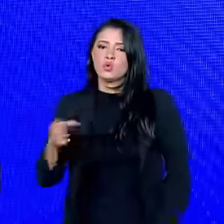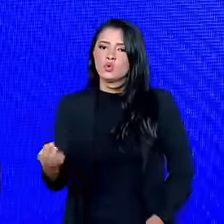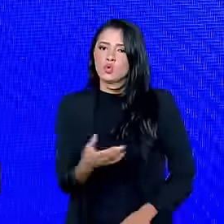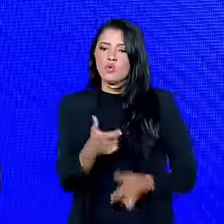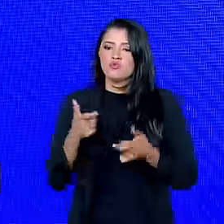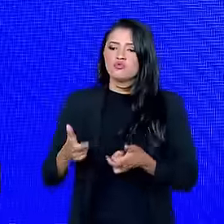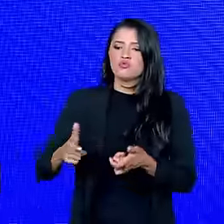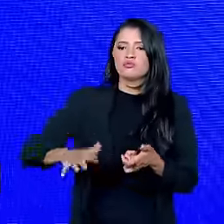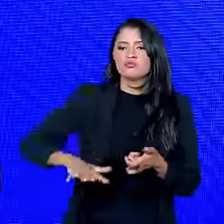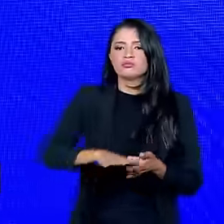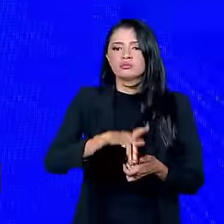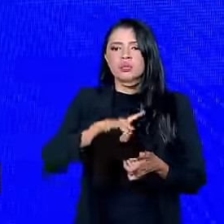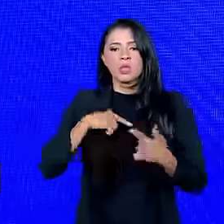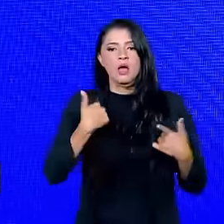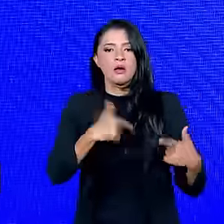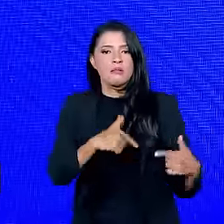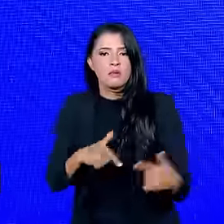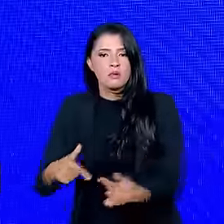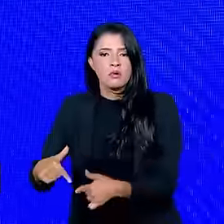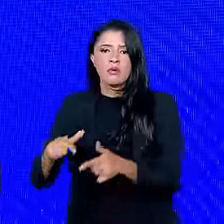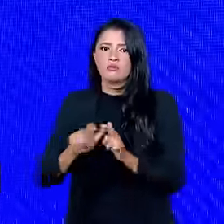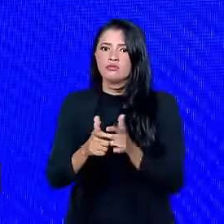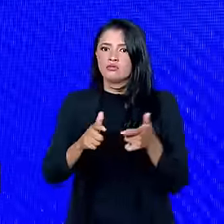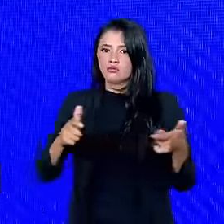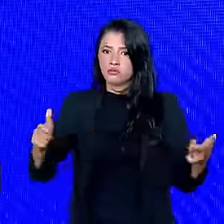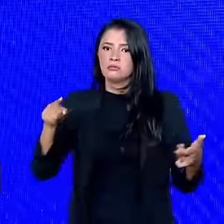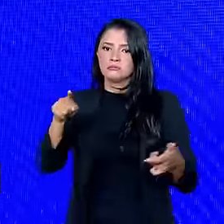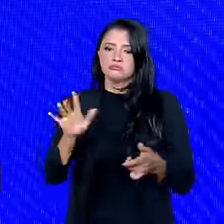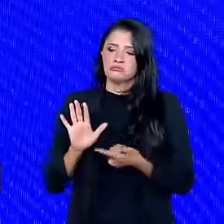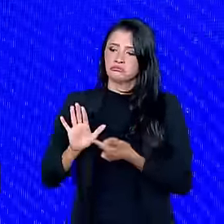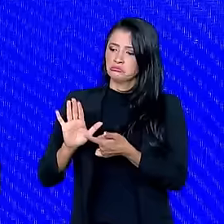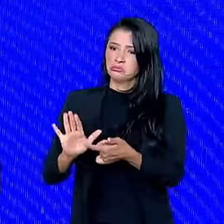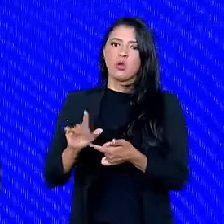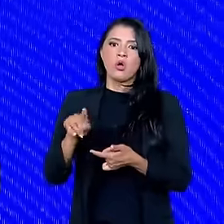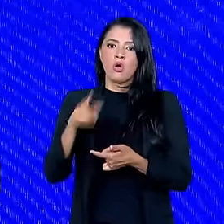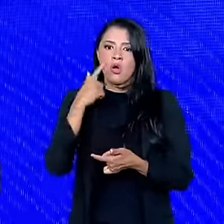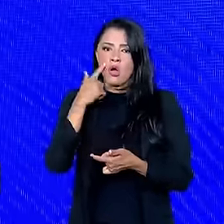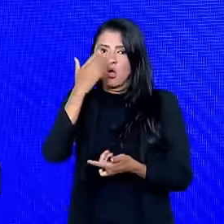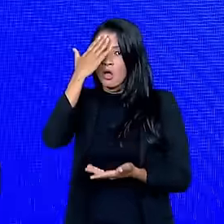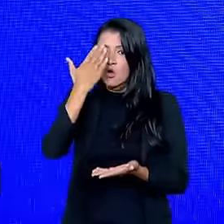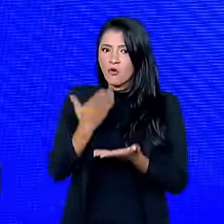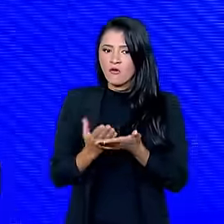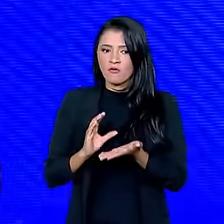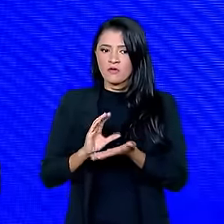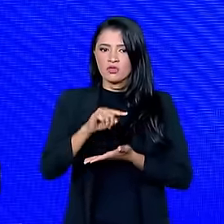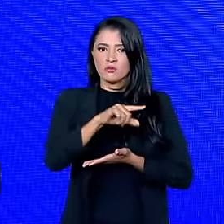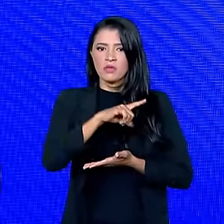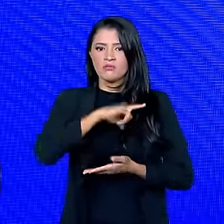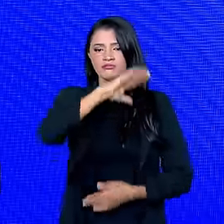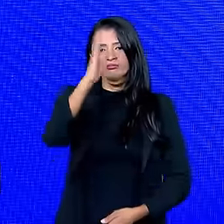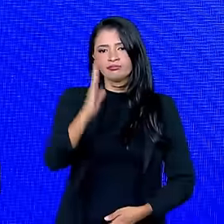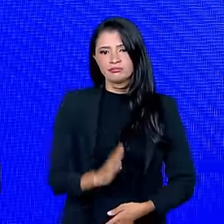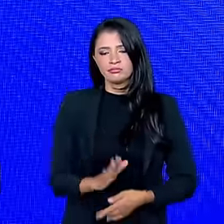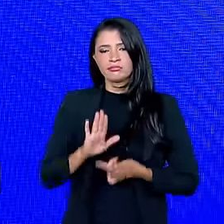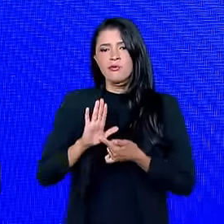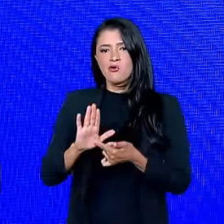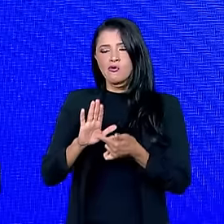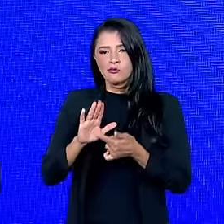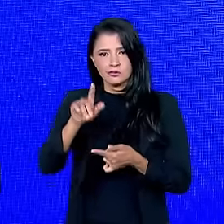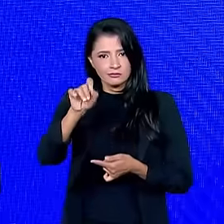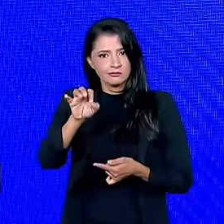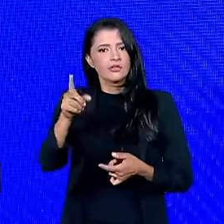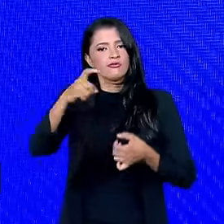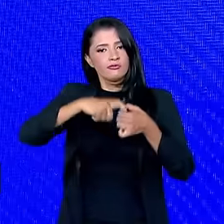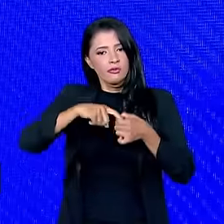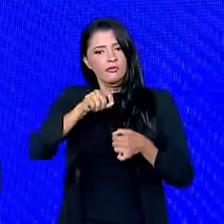trabalho. Isso sinaliza a volta da confiança no investimento no Brasil, a volta